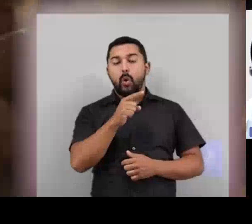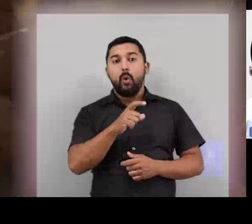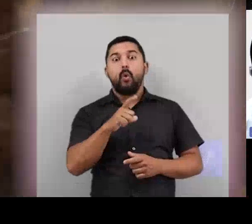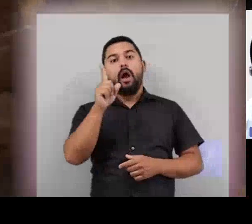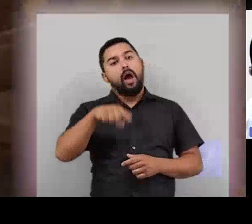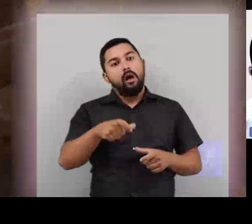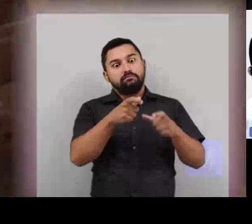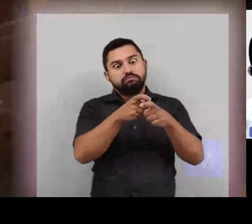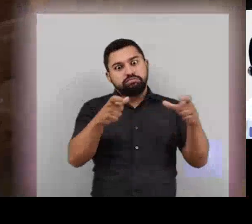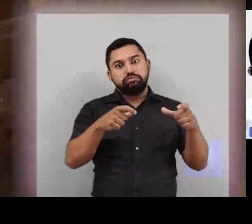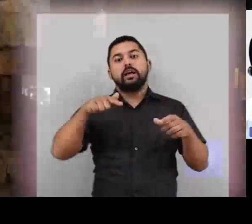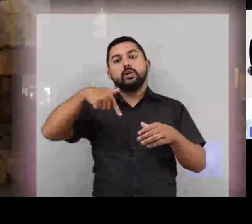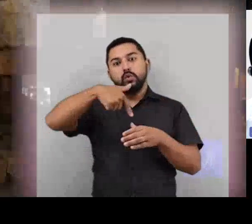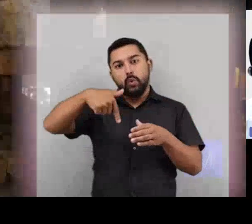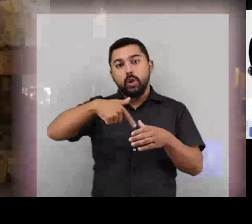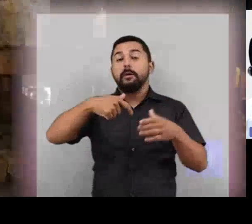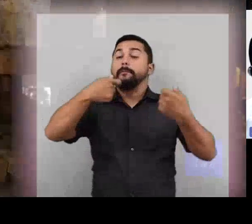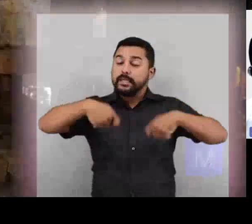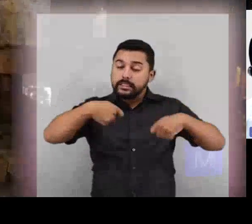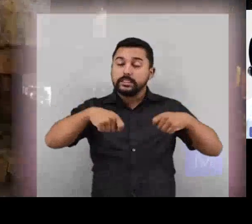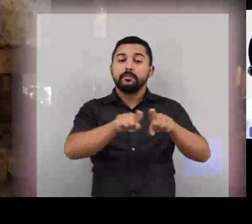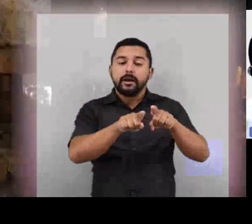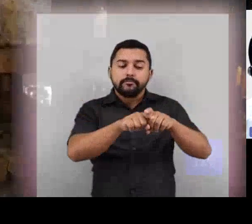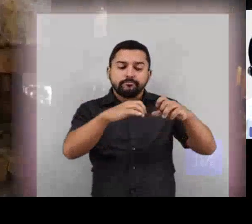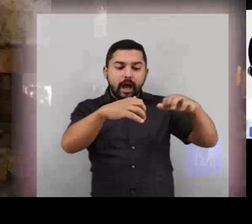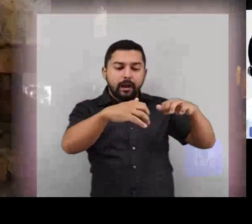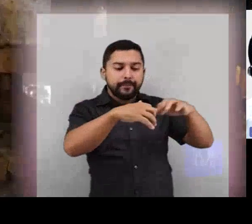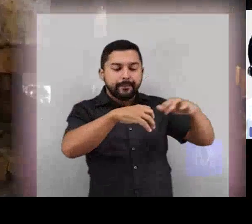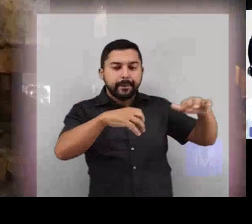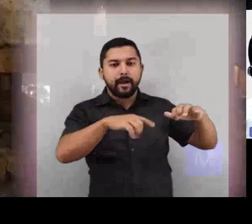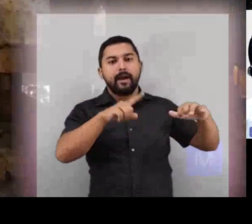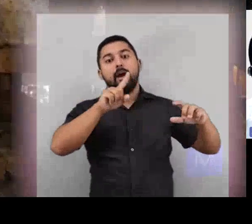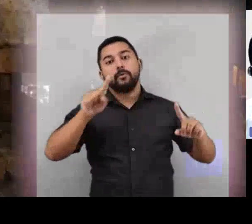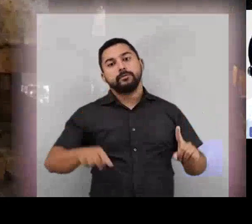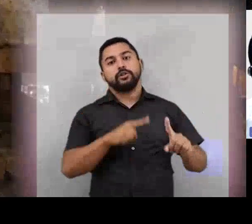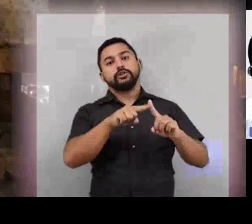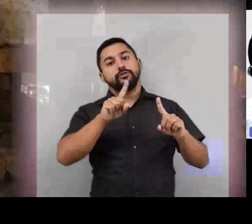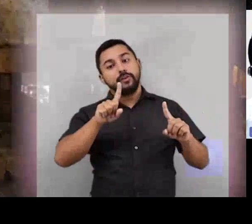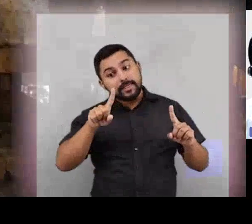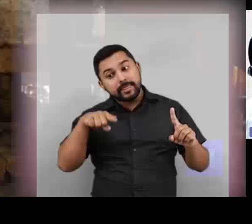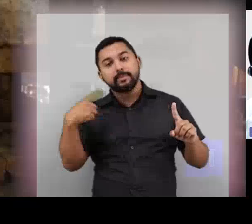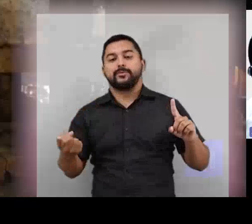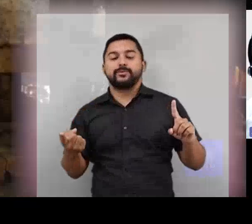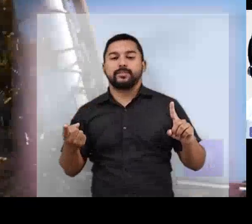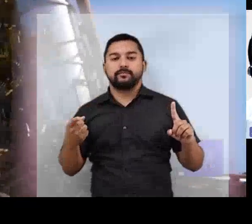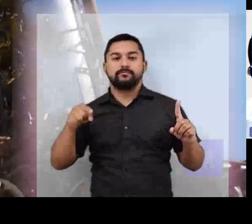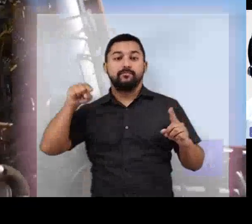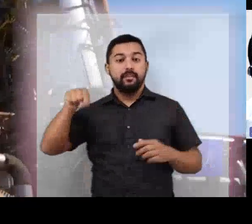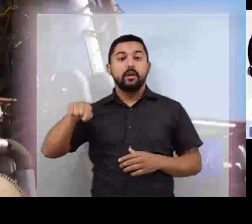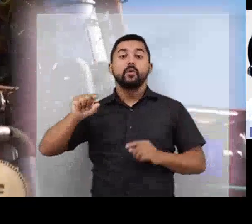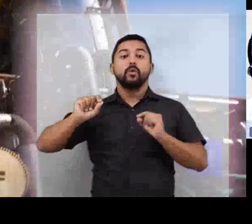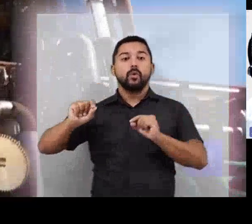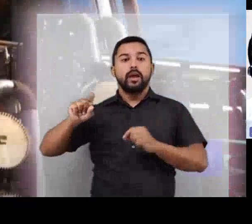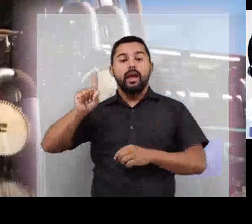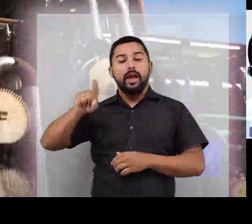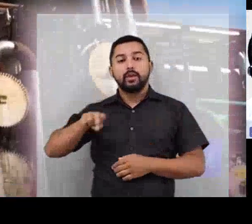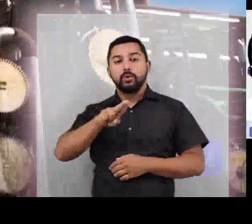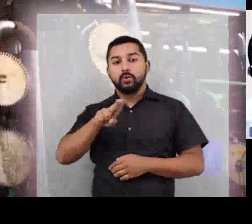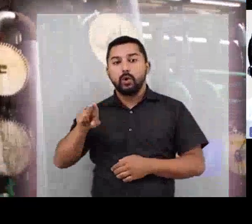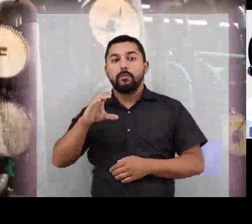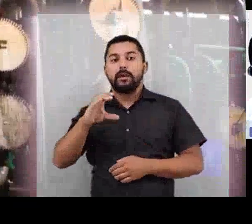são grandes demais para gasolina e ainda precisam ser quebradas, e esse é exatamente o objetivo da próxima unidade. Aqui acontece